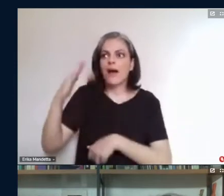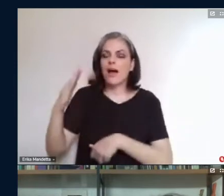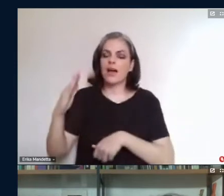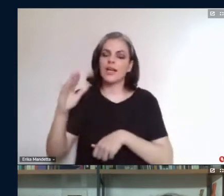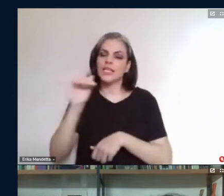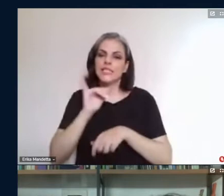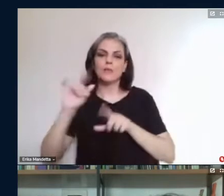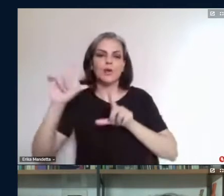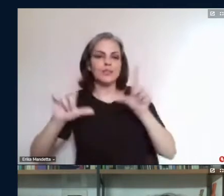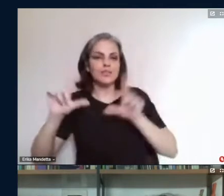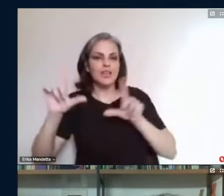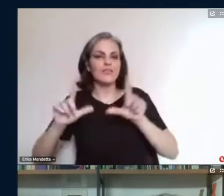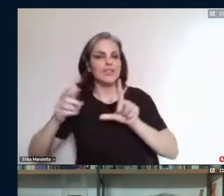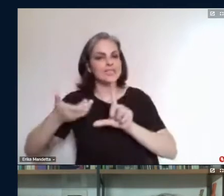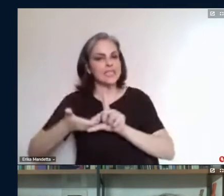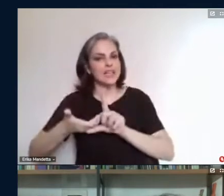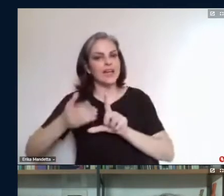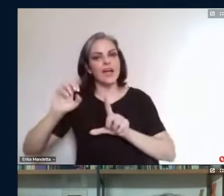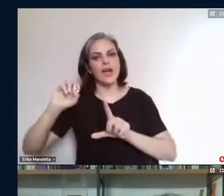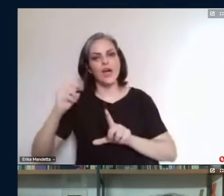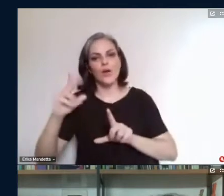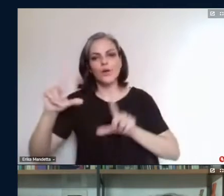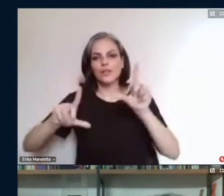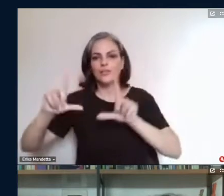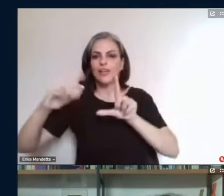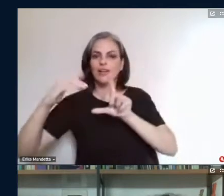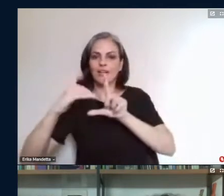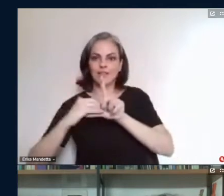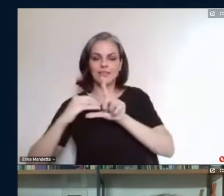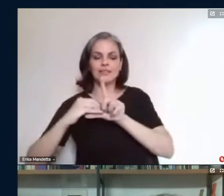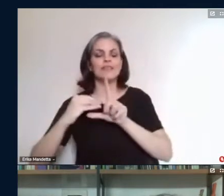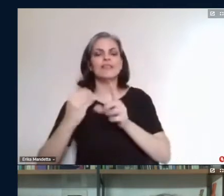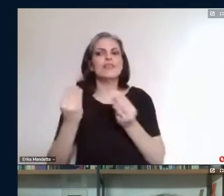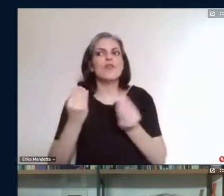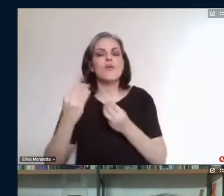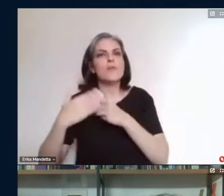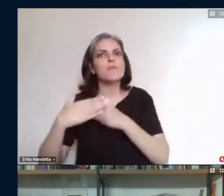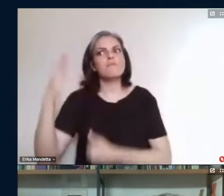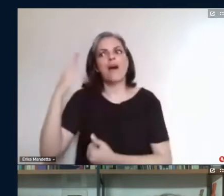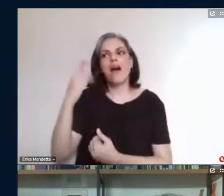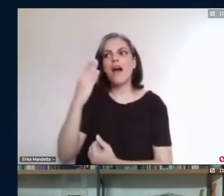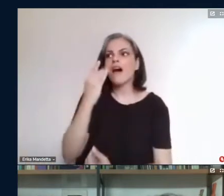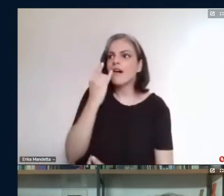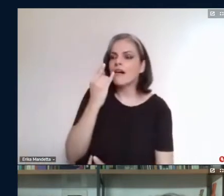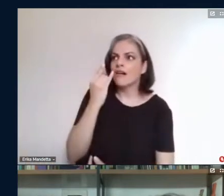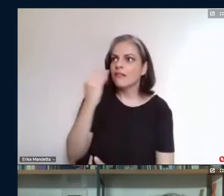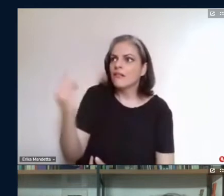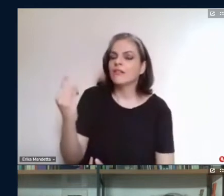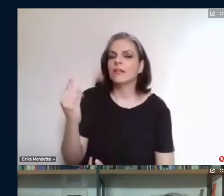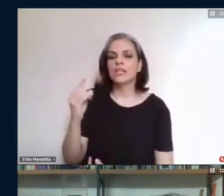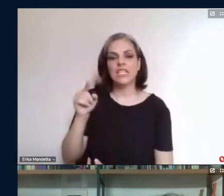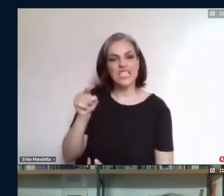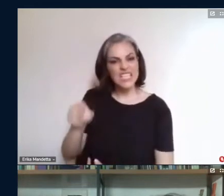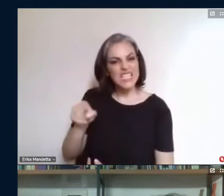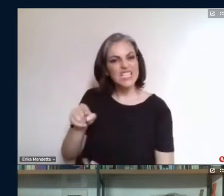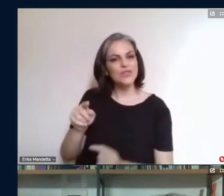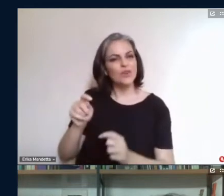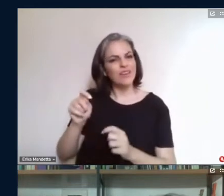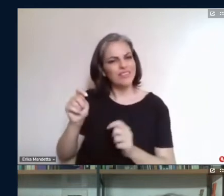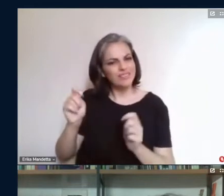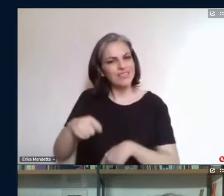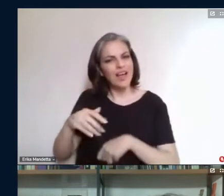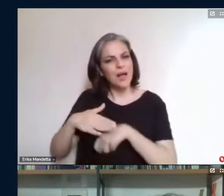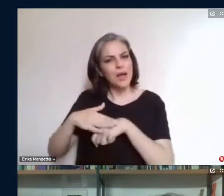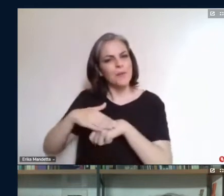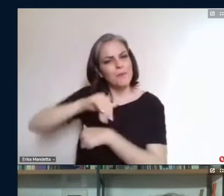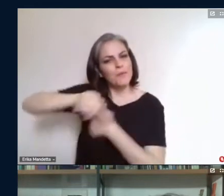Senado e pela TV Câmera? Como isso pode afetar as políticas de tradução e interpretação? Por que que eu estou te